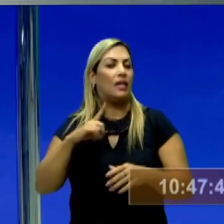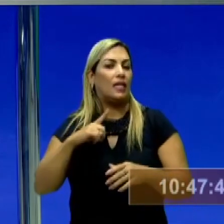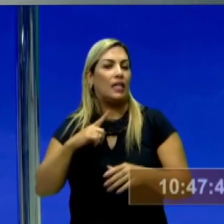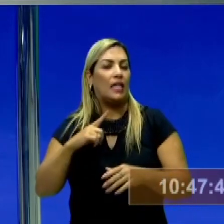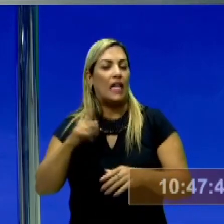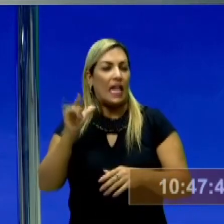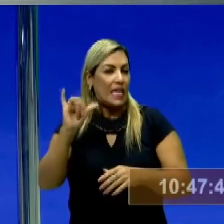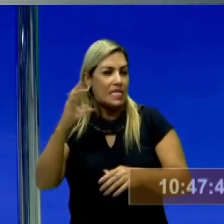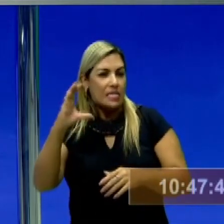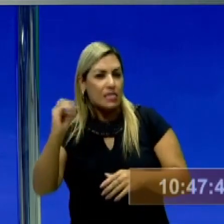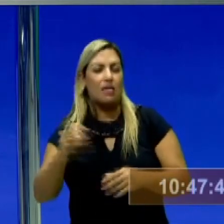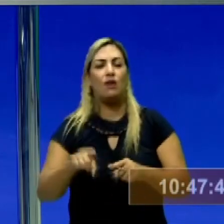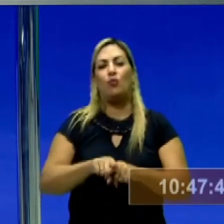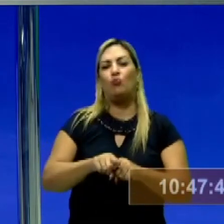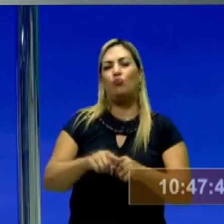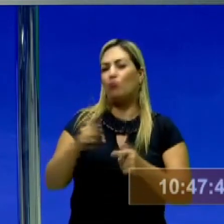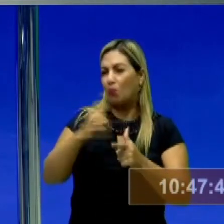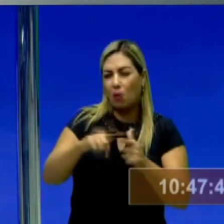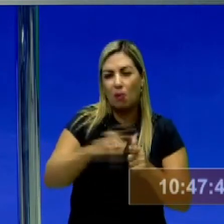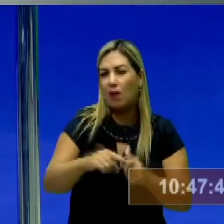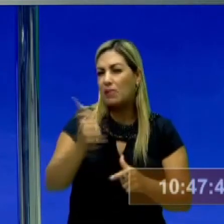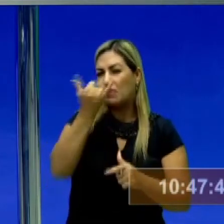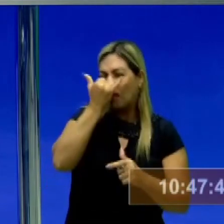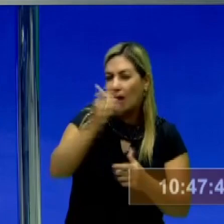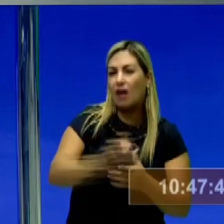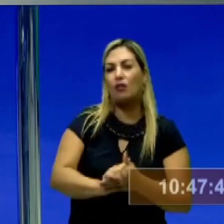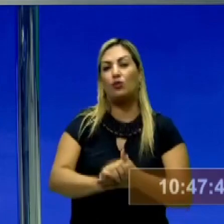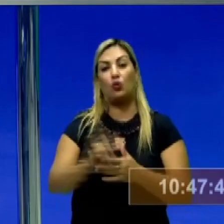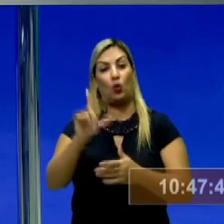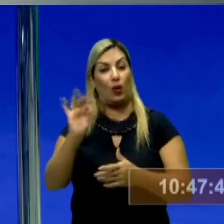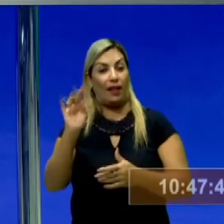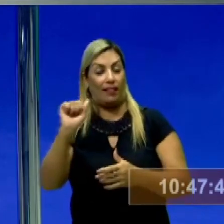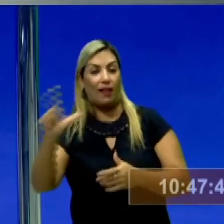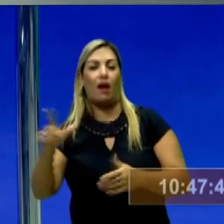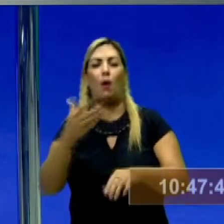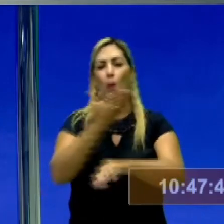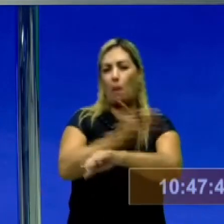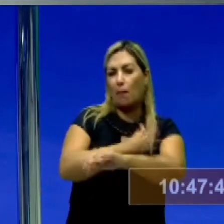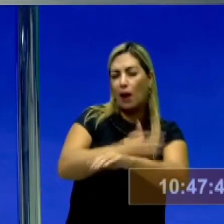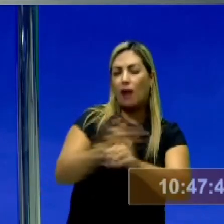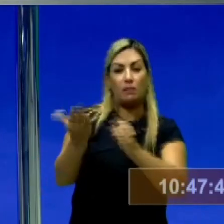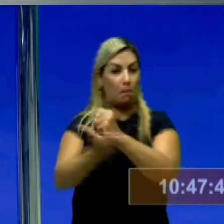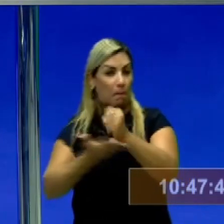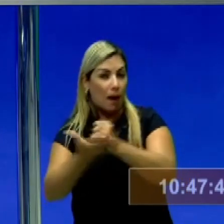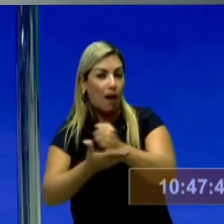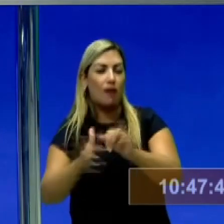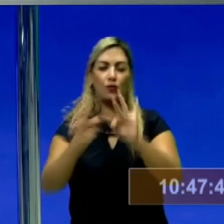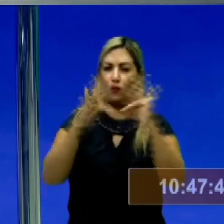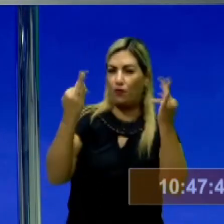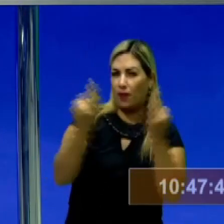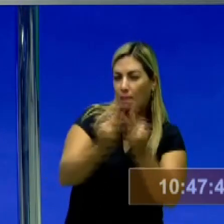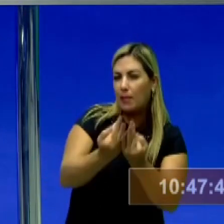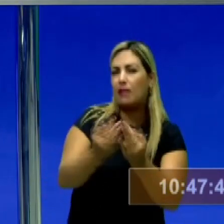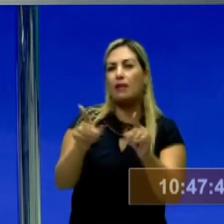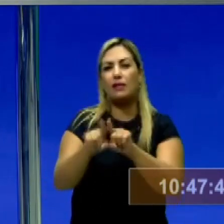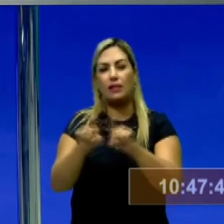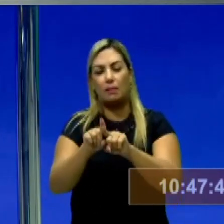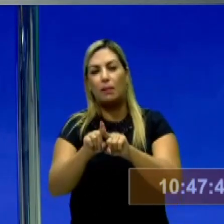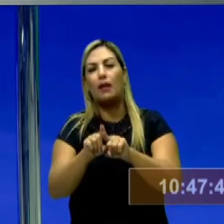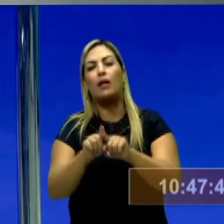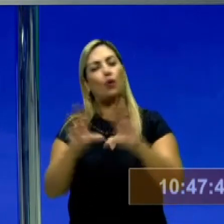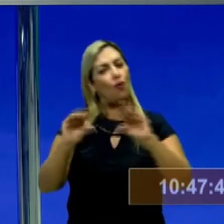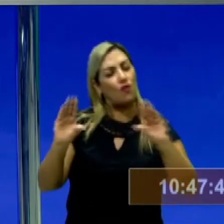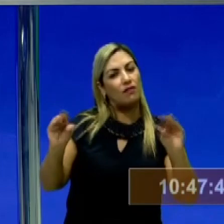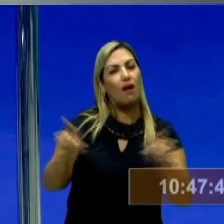tragic, que é trágico, lethal, que é letal, practice, que é prática, basic, family, victim, comfort,